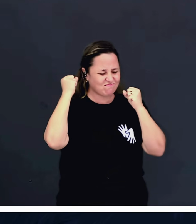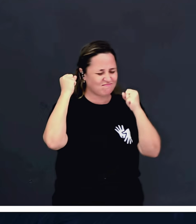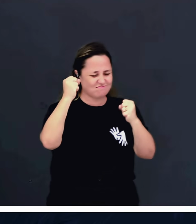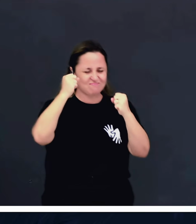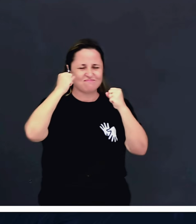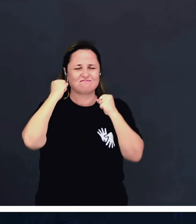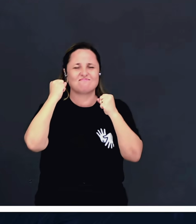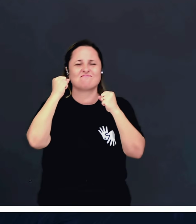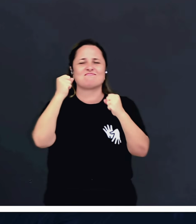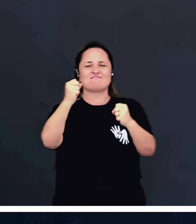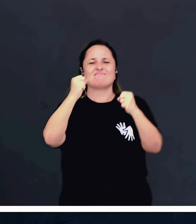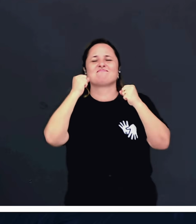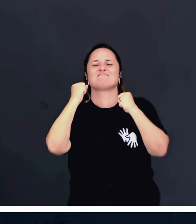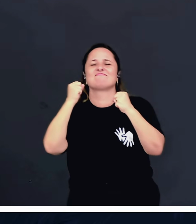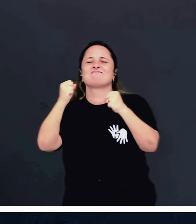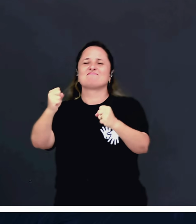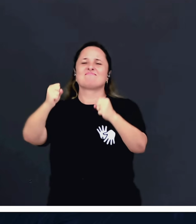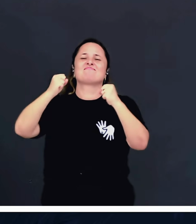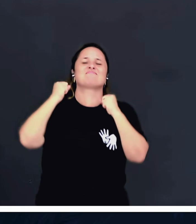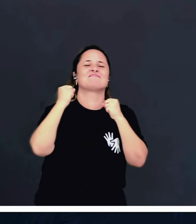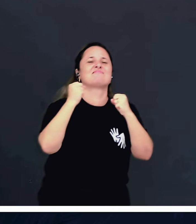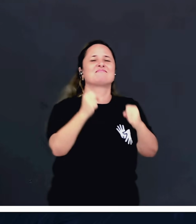vou alcançar.